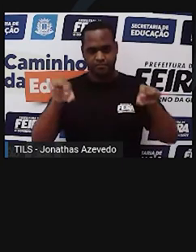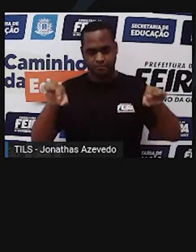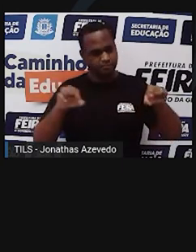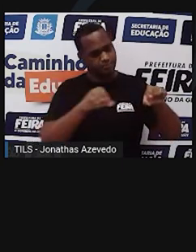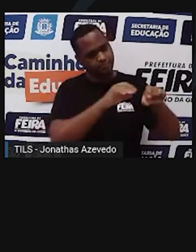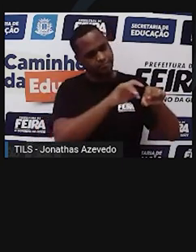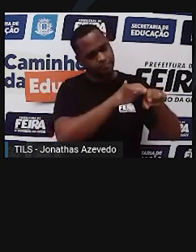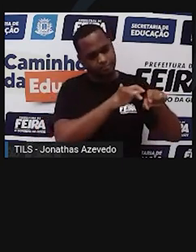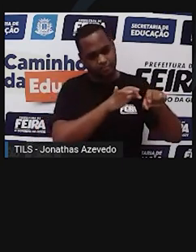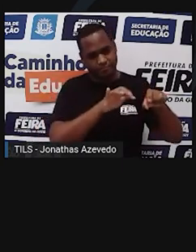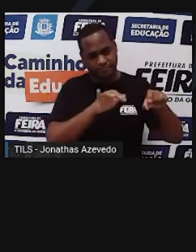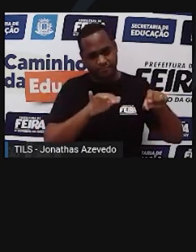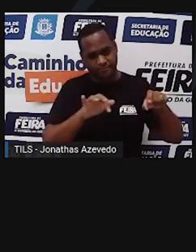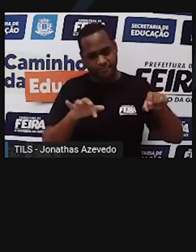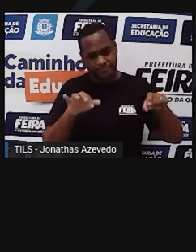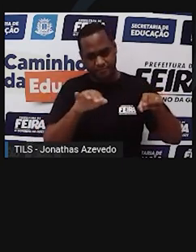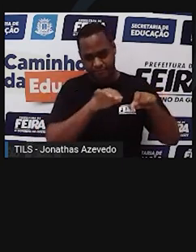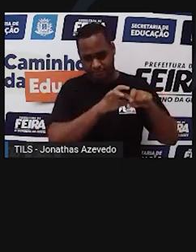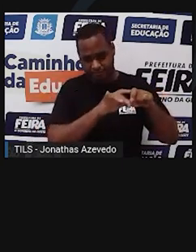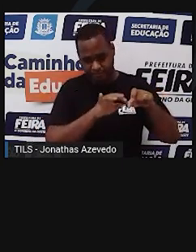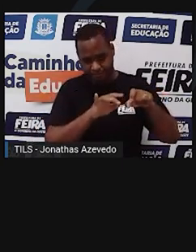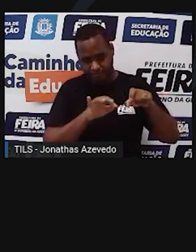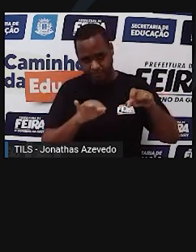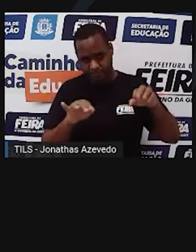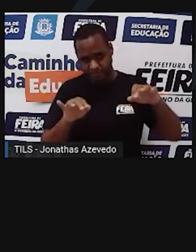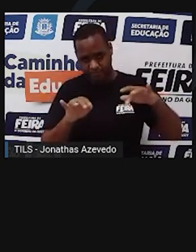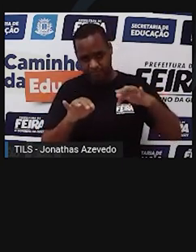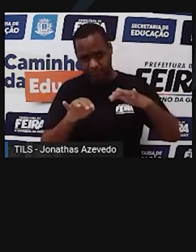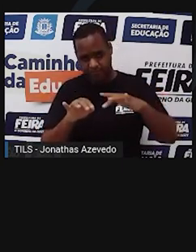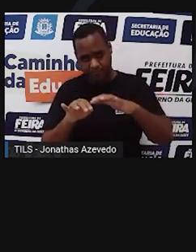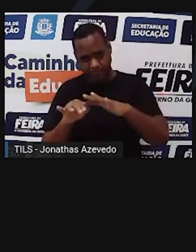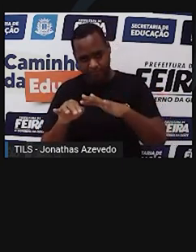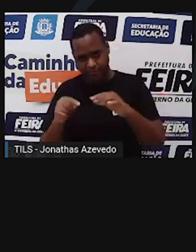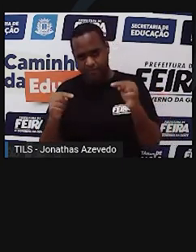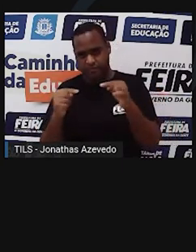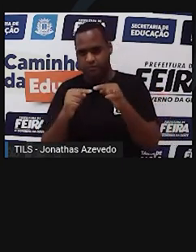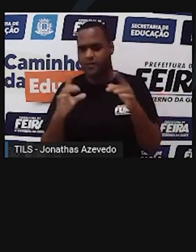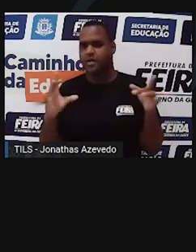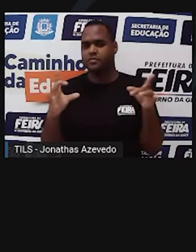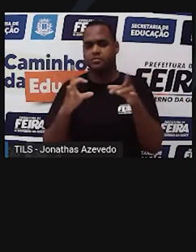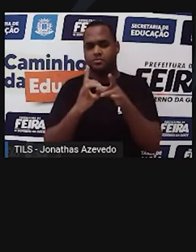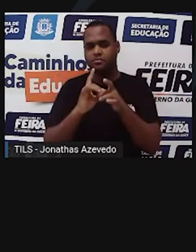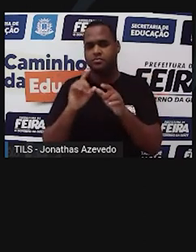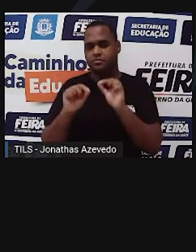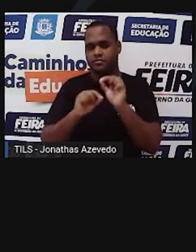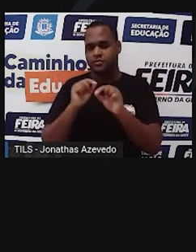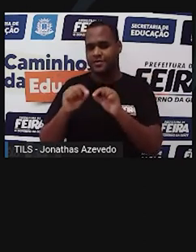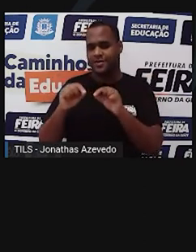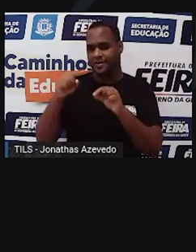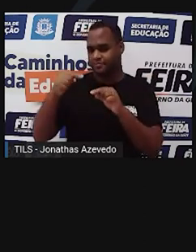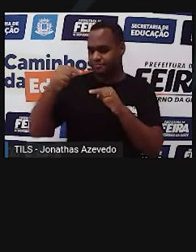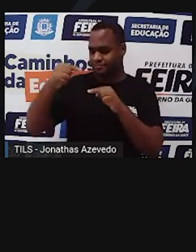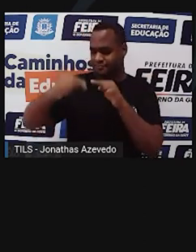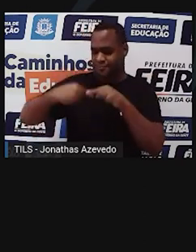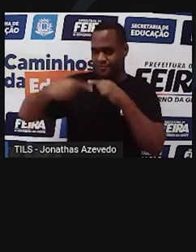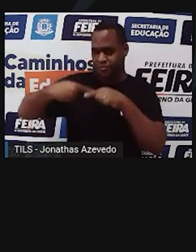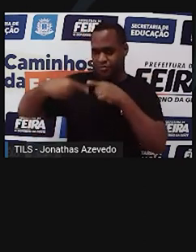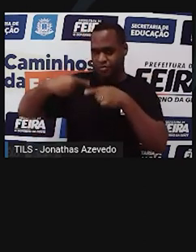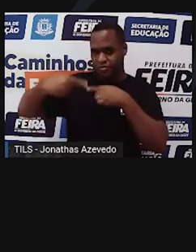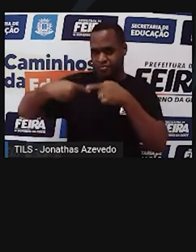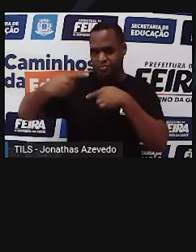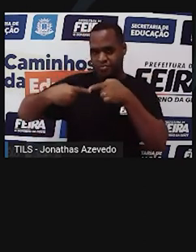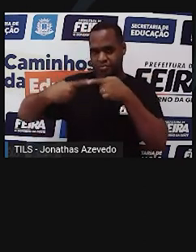Então, esses são os tubos. E esses tubos, eles são interligados às turbinas que fazem